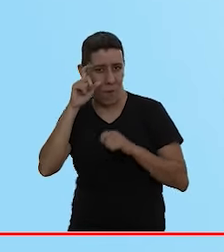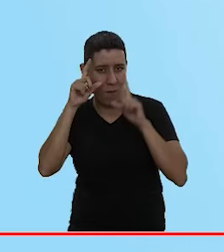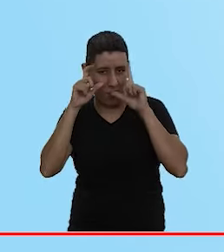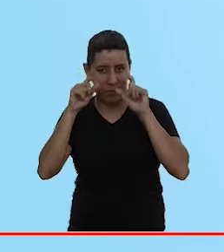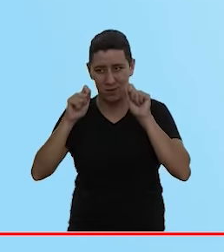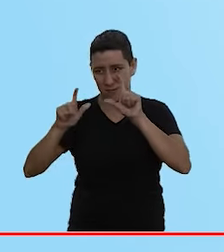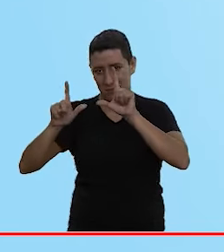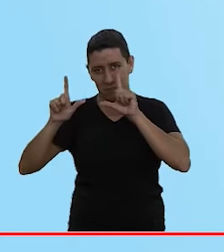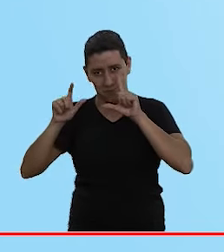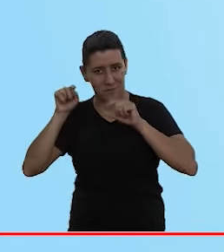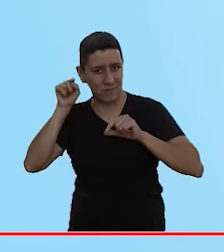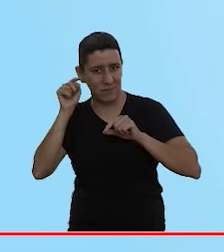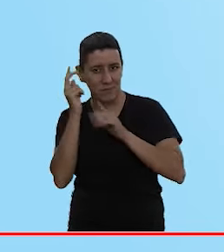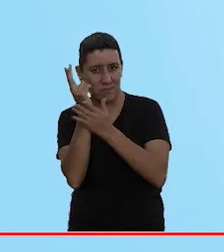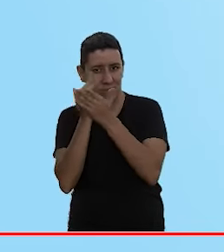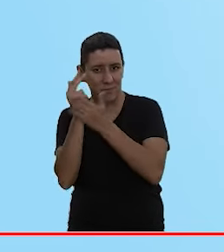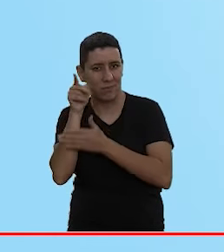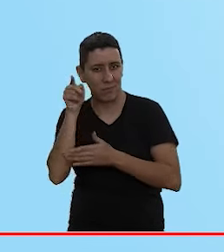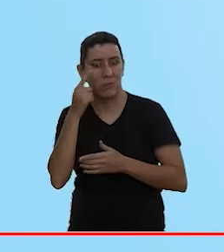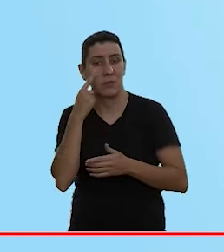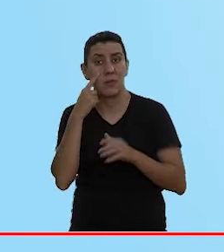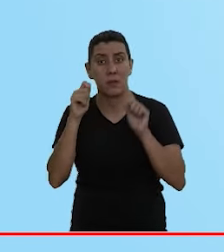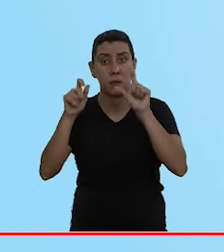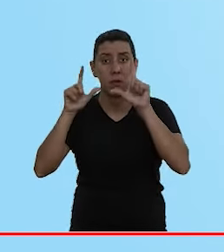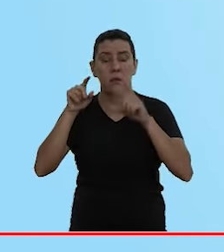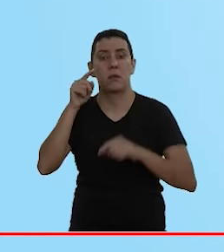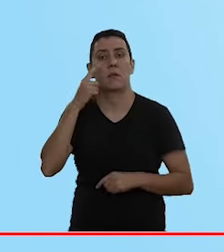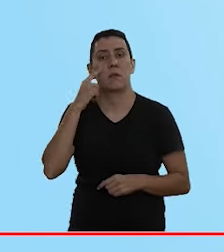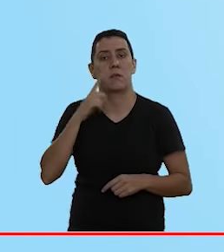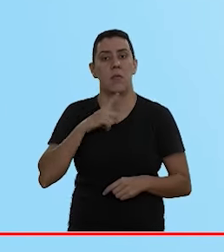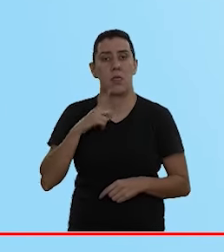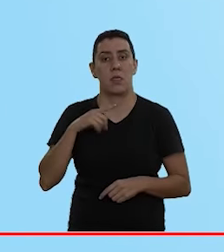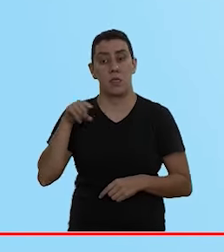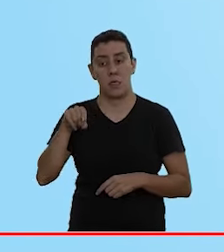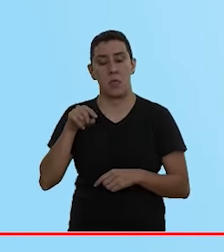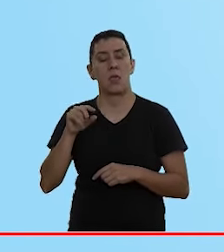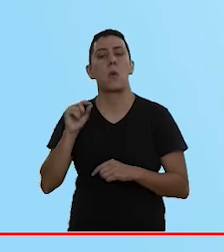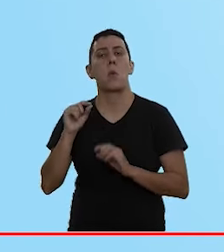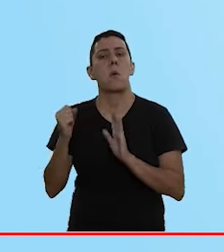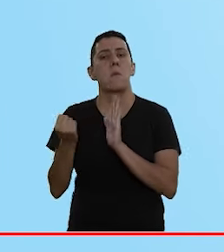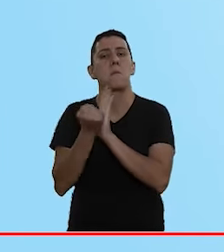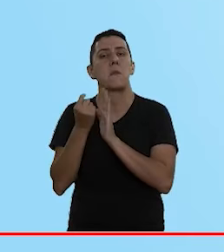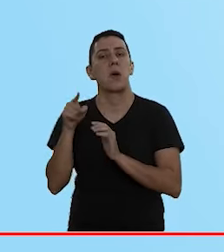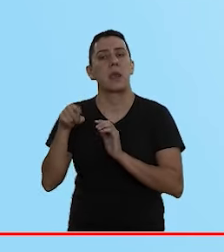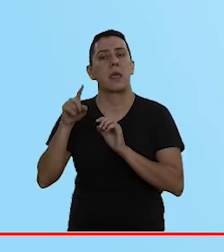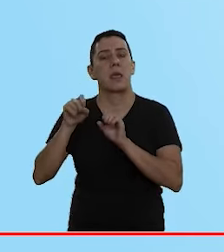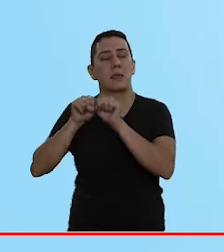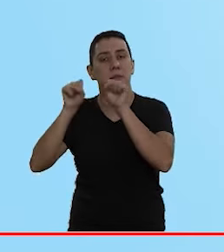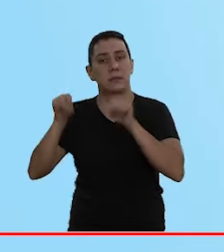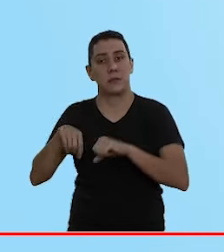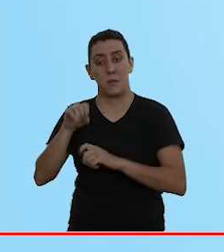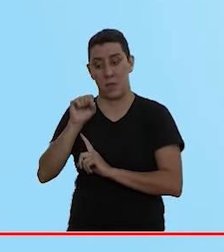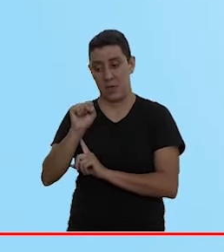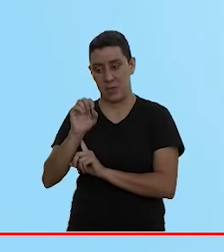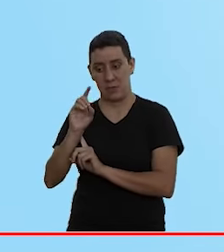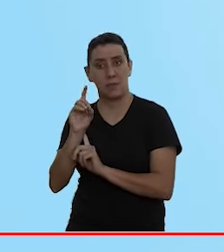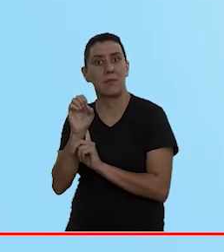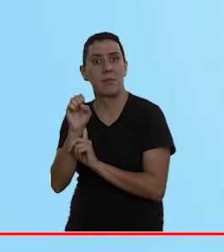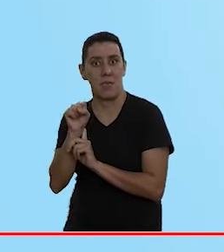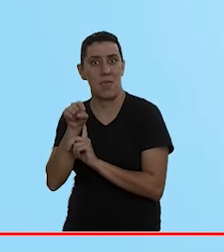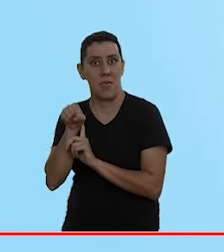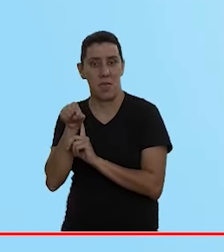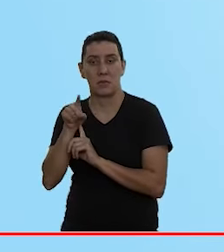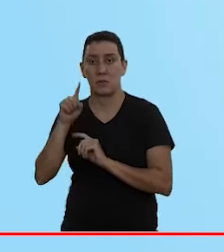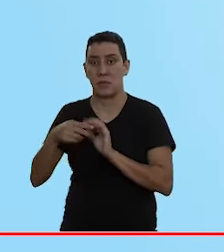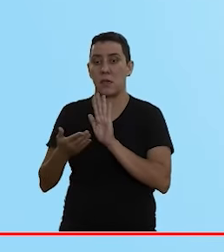observa o tracker com o SDS, com o Smart DC System, que é o algoritmo